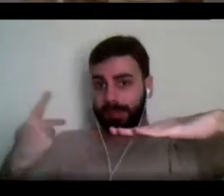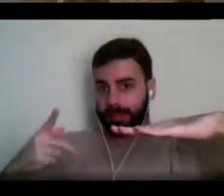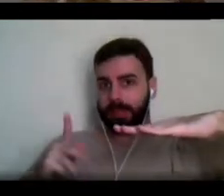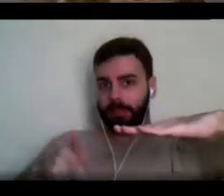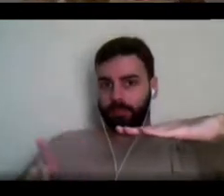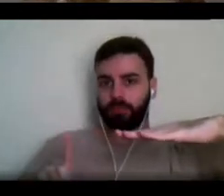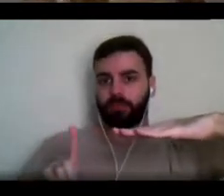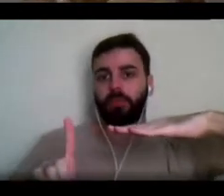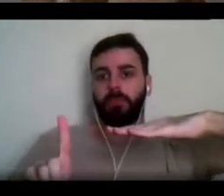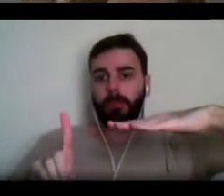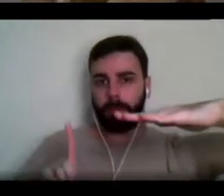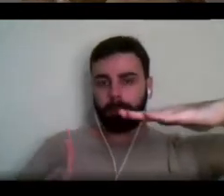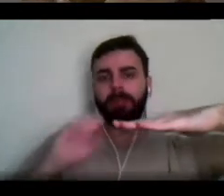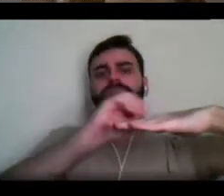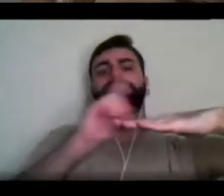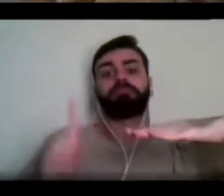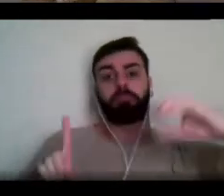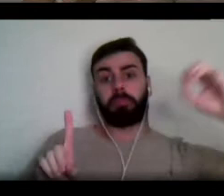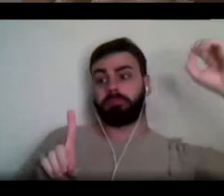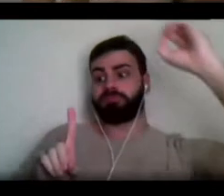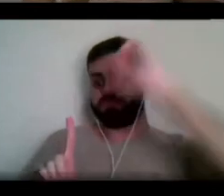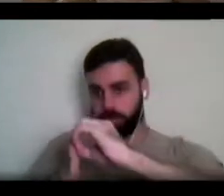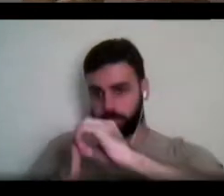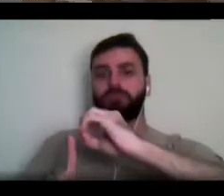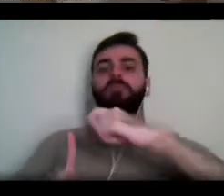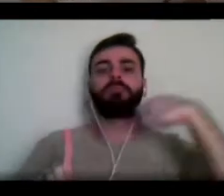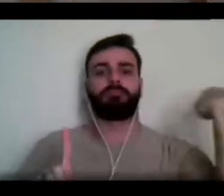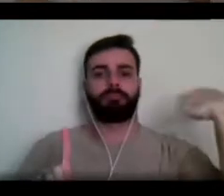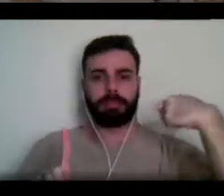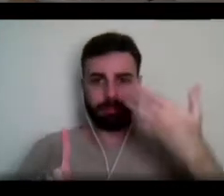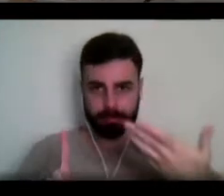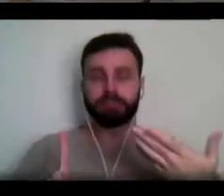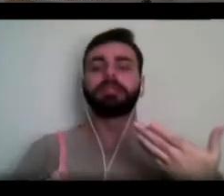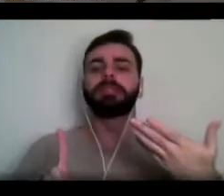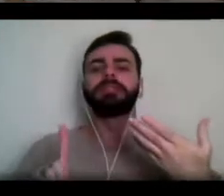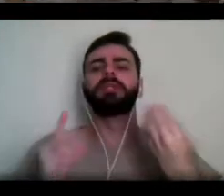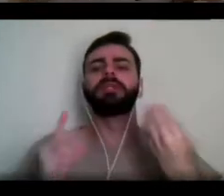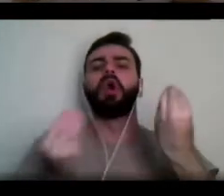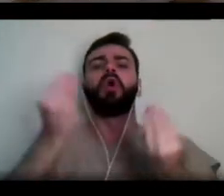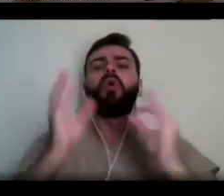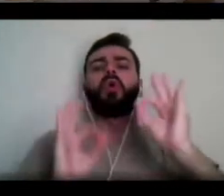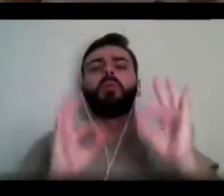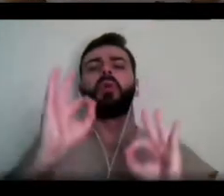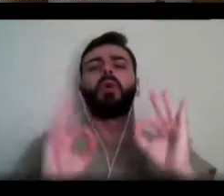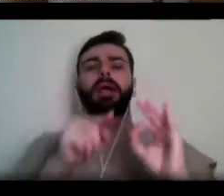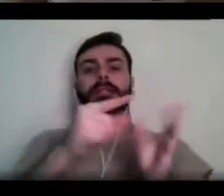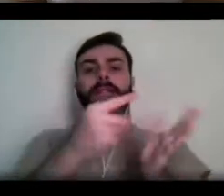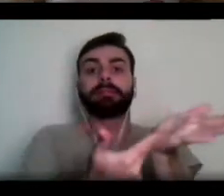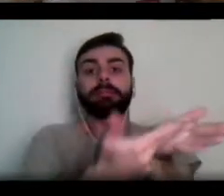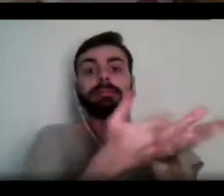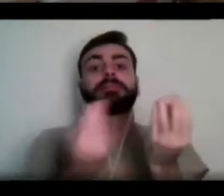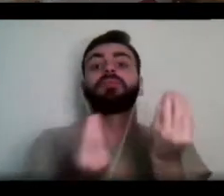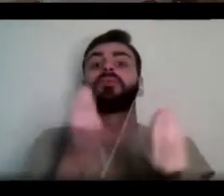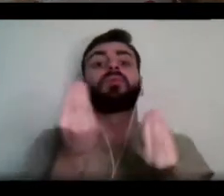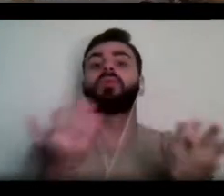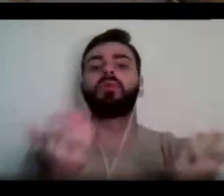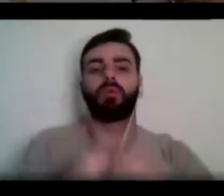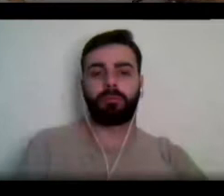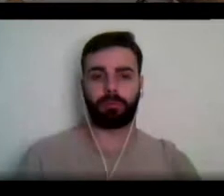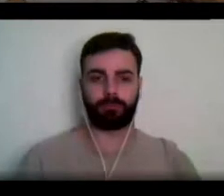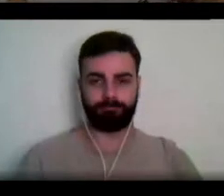precisa, certo? Para o ovo chegar exatamente na cabeça do professor. Então, como é que eu monto esse problema?